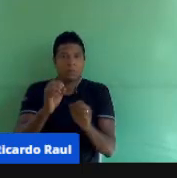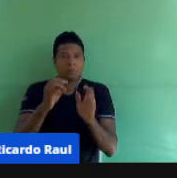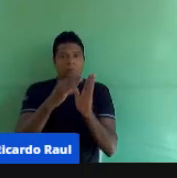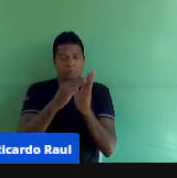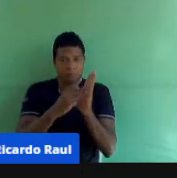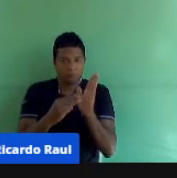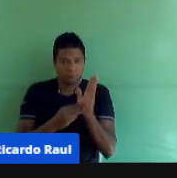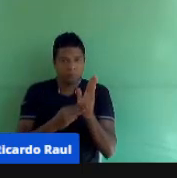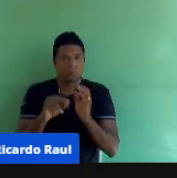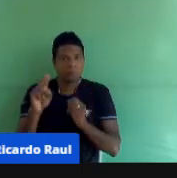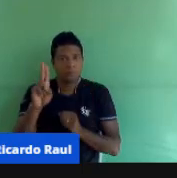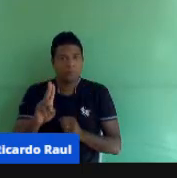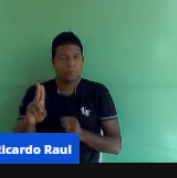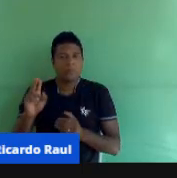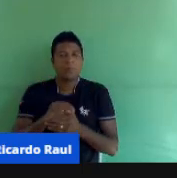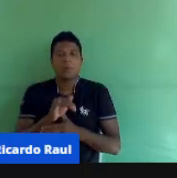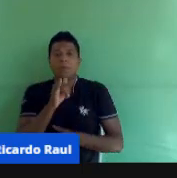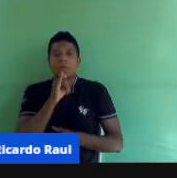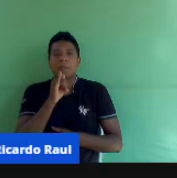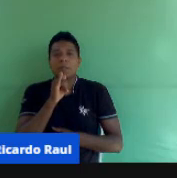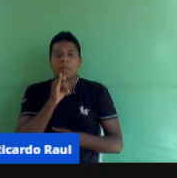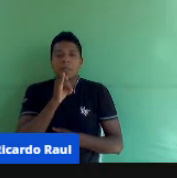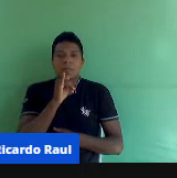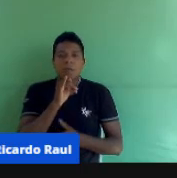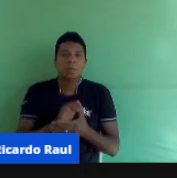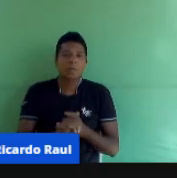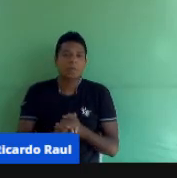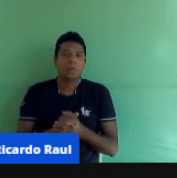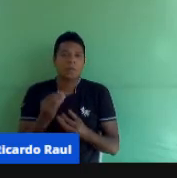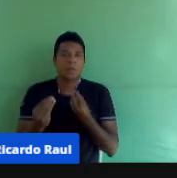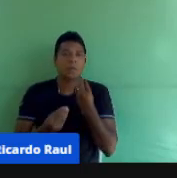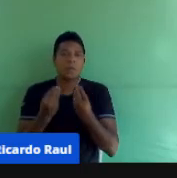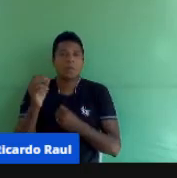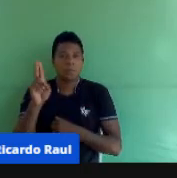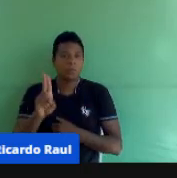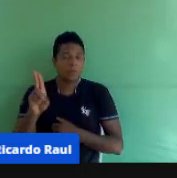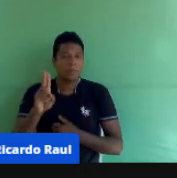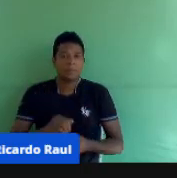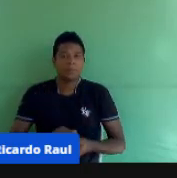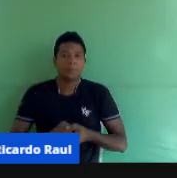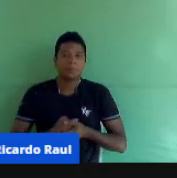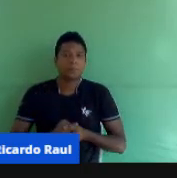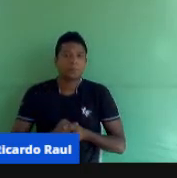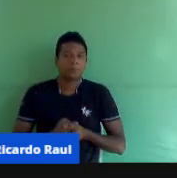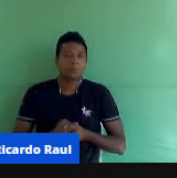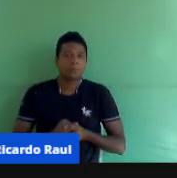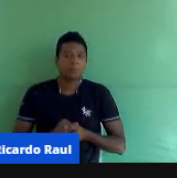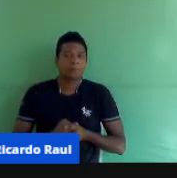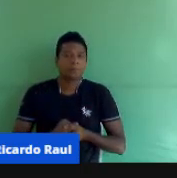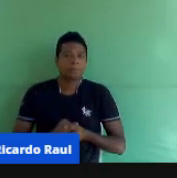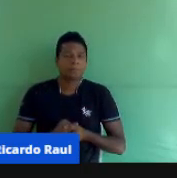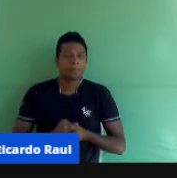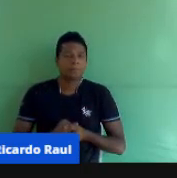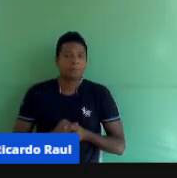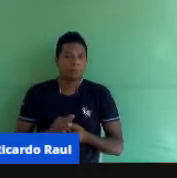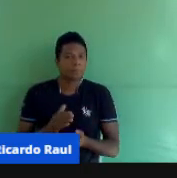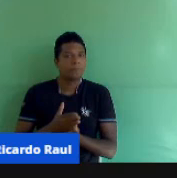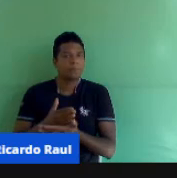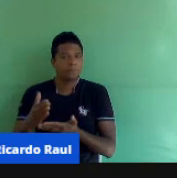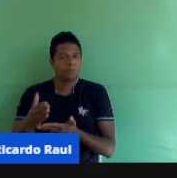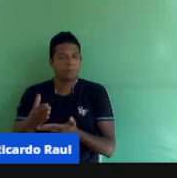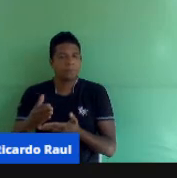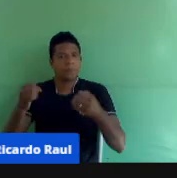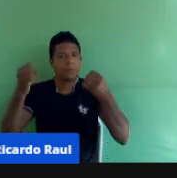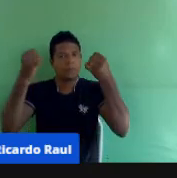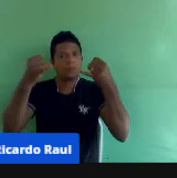também dando exemplos da sua utilização. Inicio, basicamente, essa fala minha